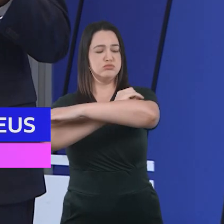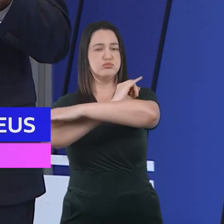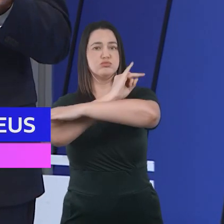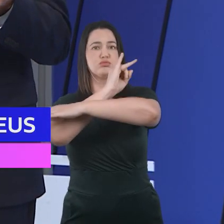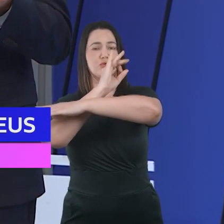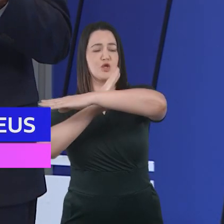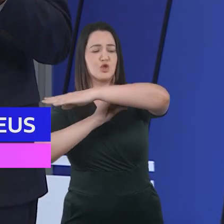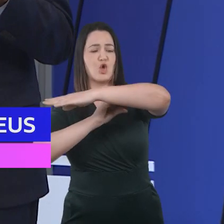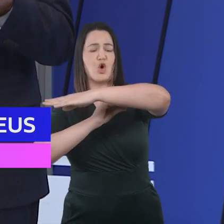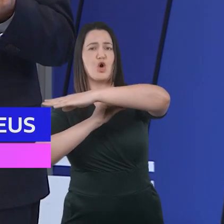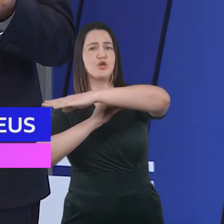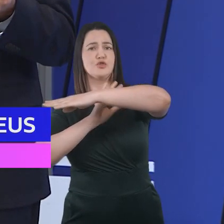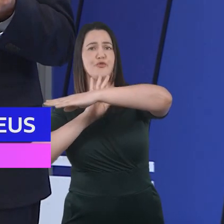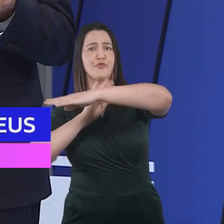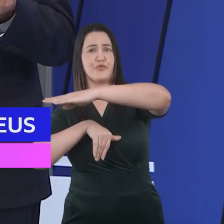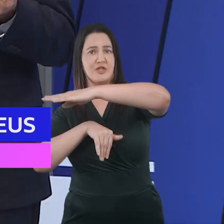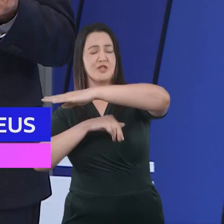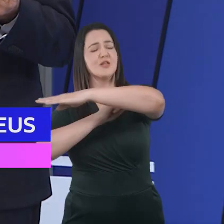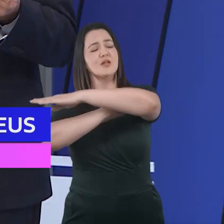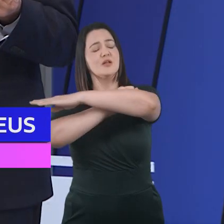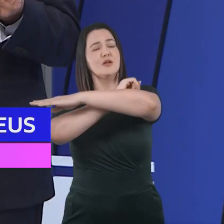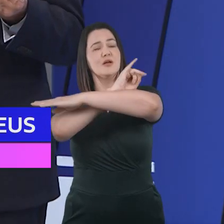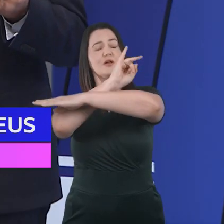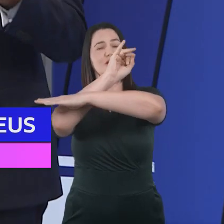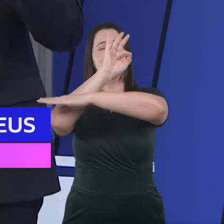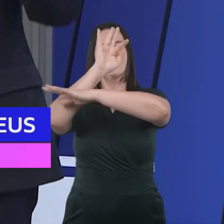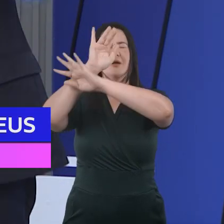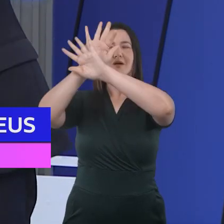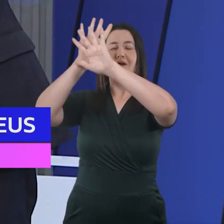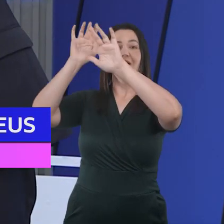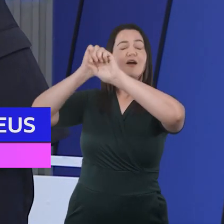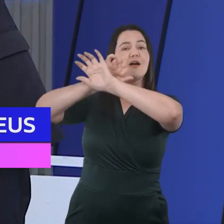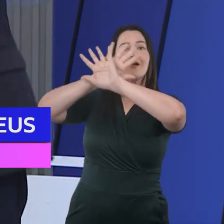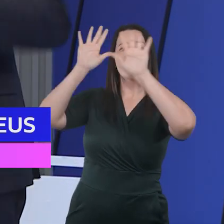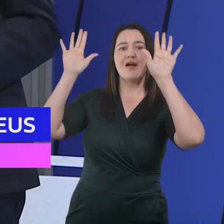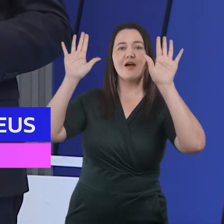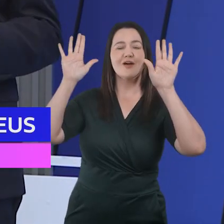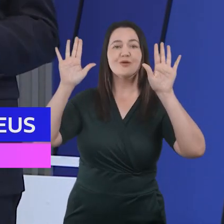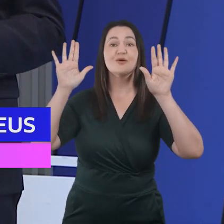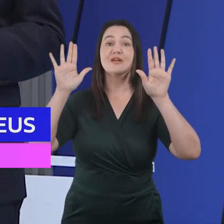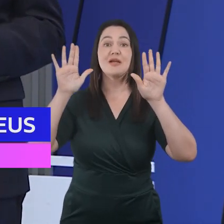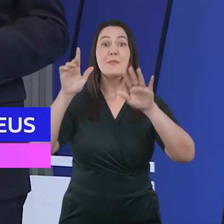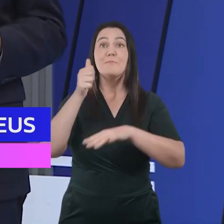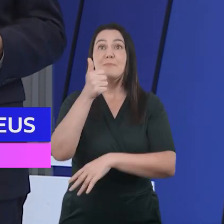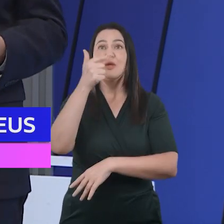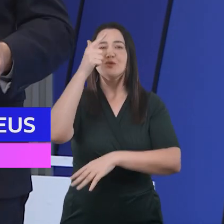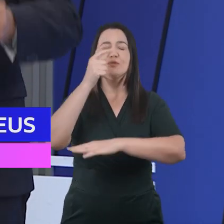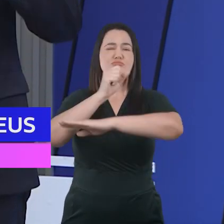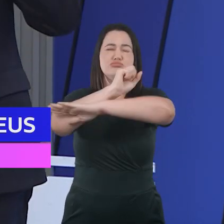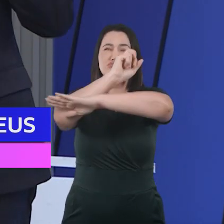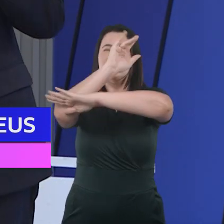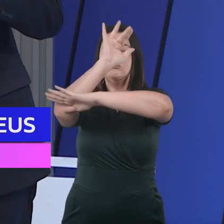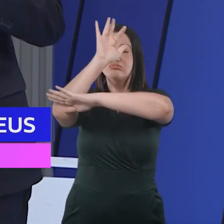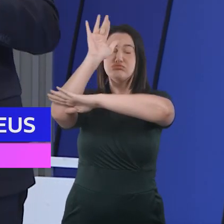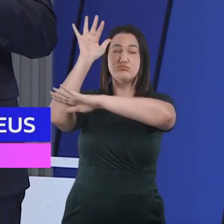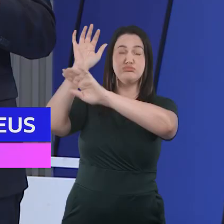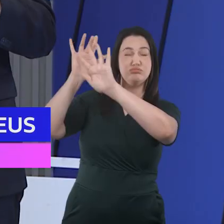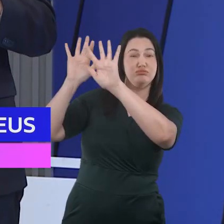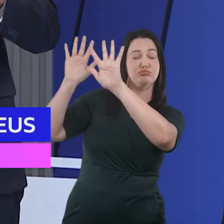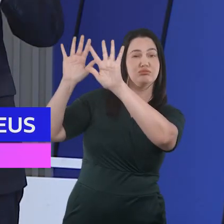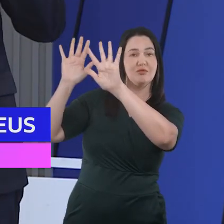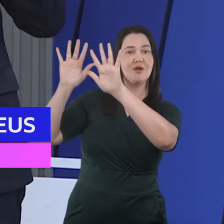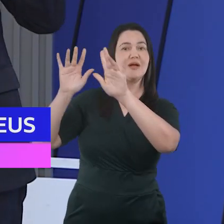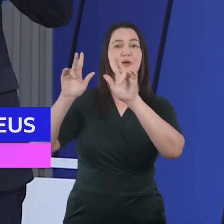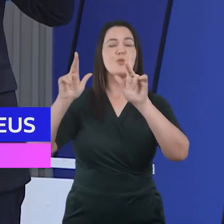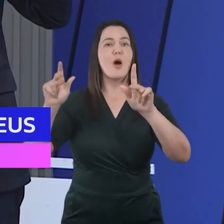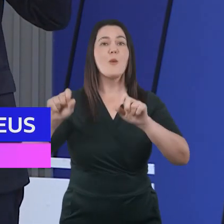luminosidade chegue, até o momento que o sol está no ponto central do meio-dia, onde ele é mais forte,